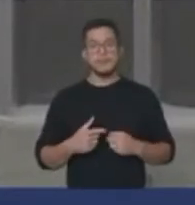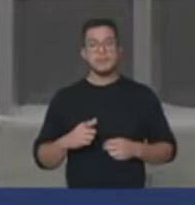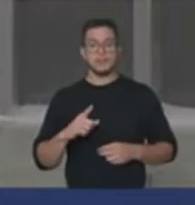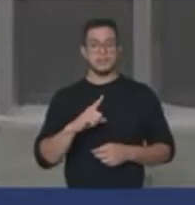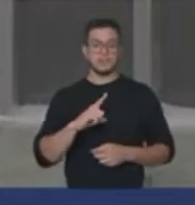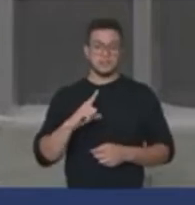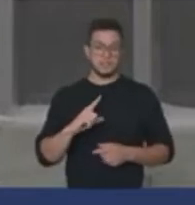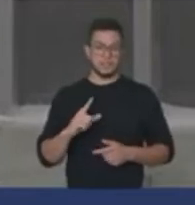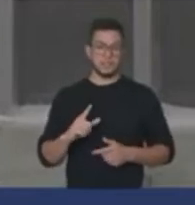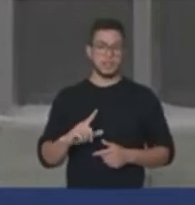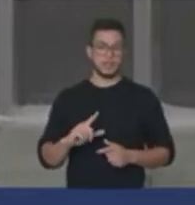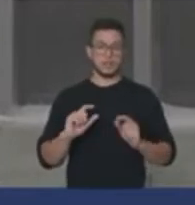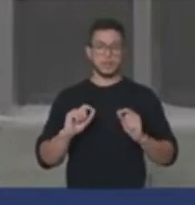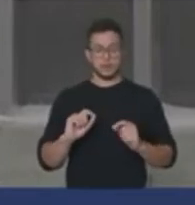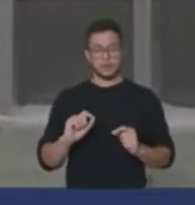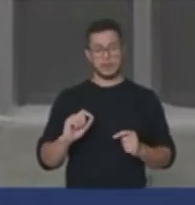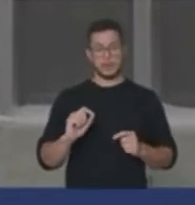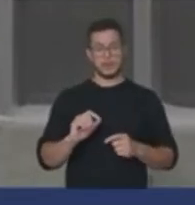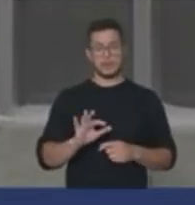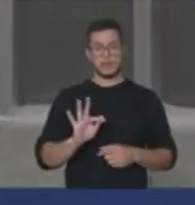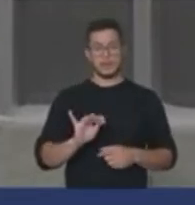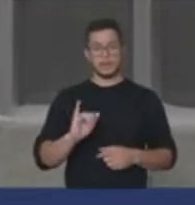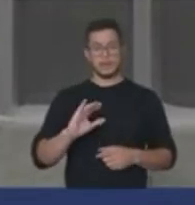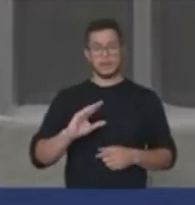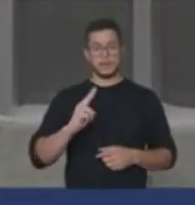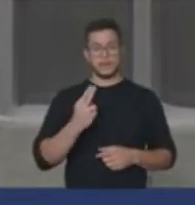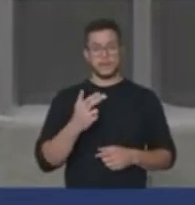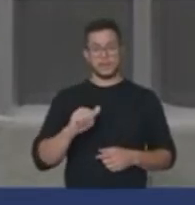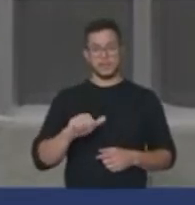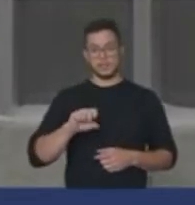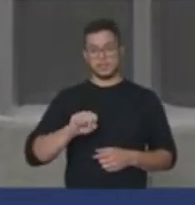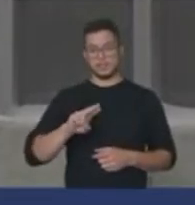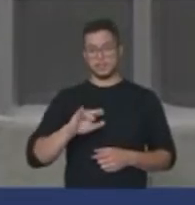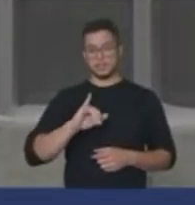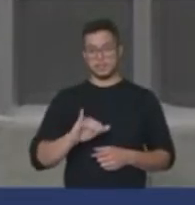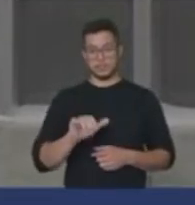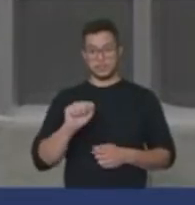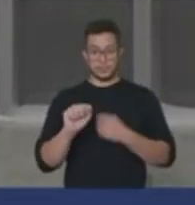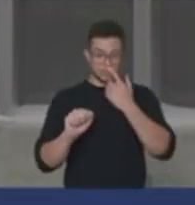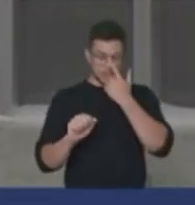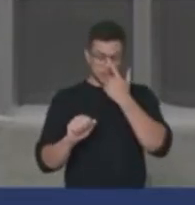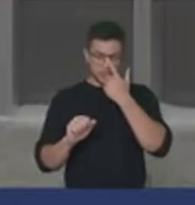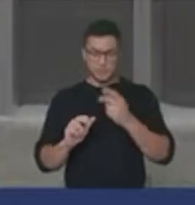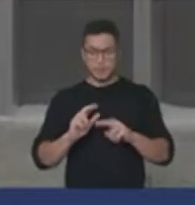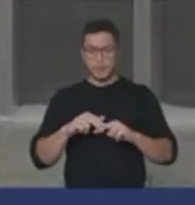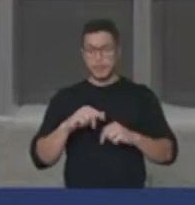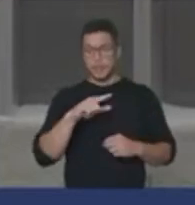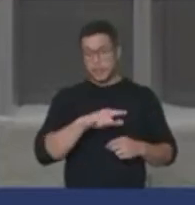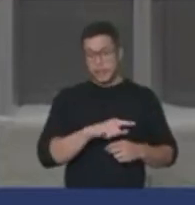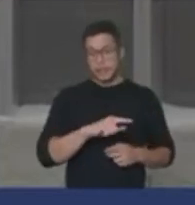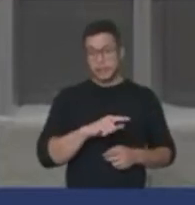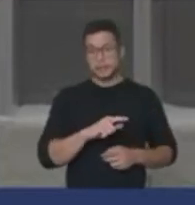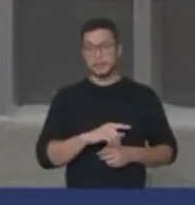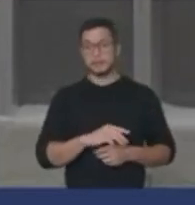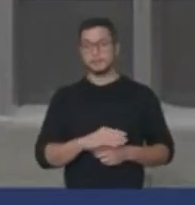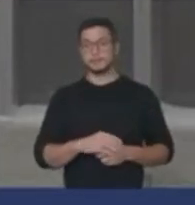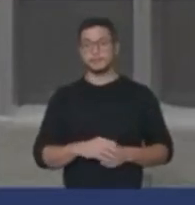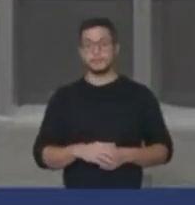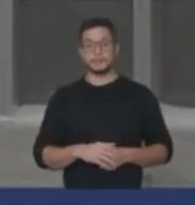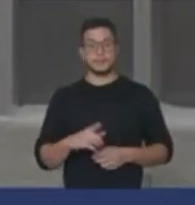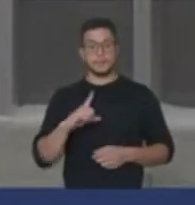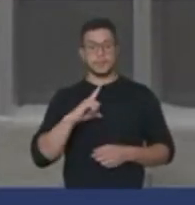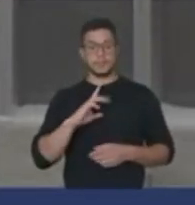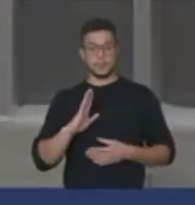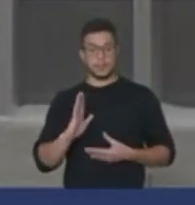Ele seria cassado do Ministério Público e antes que isso acontecesse o julgamento, ele pediu demissão para não ser